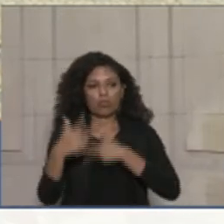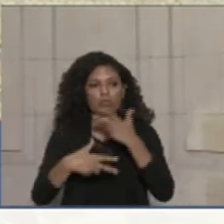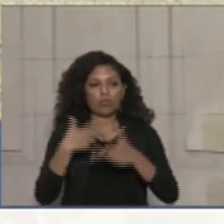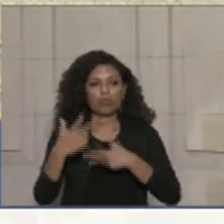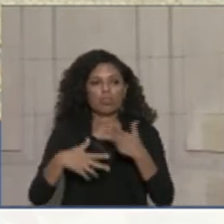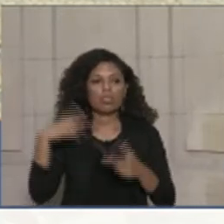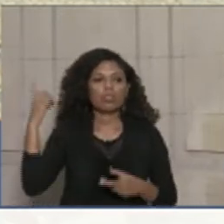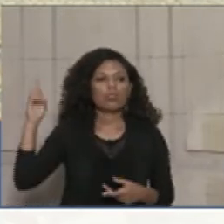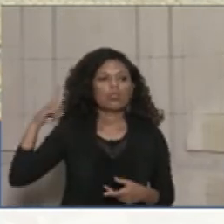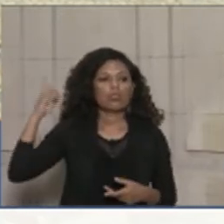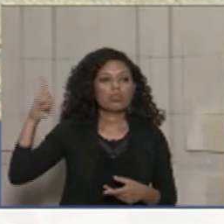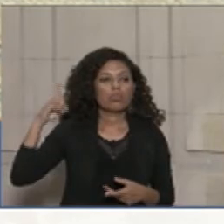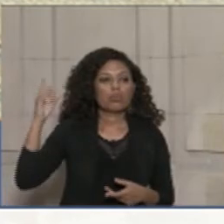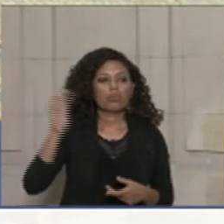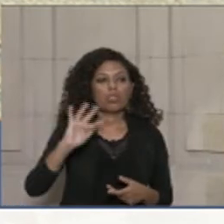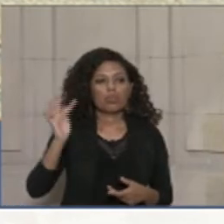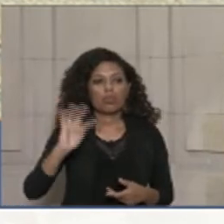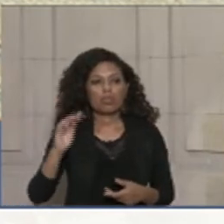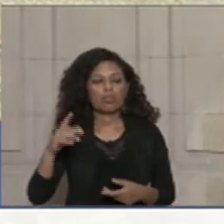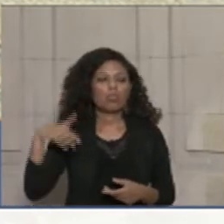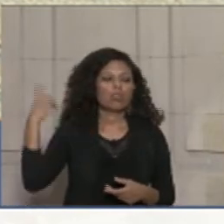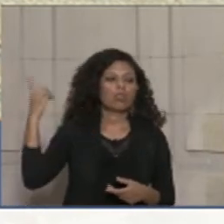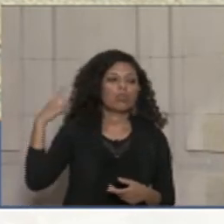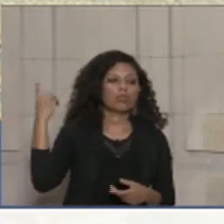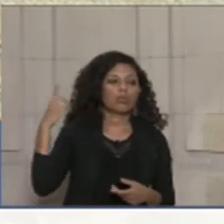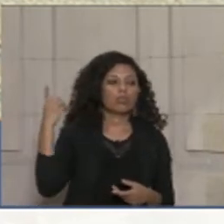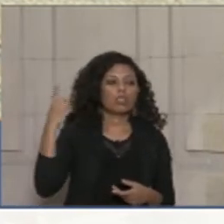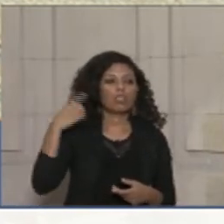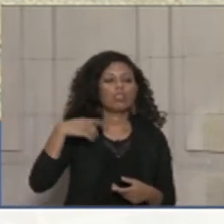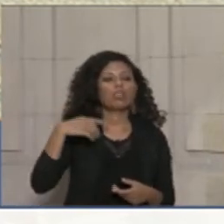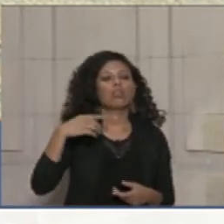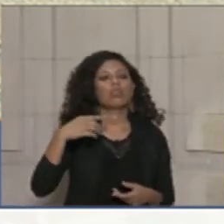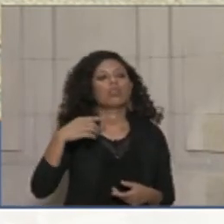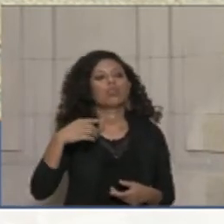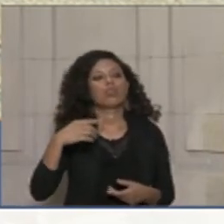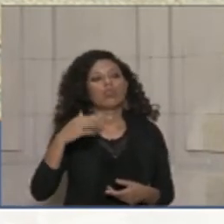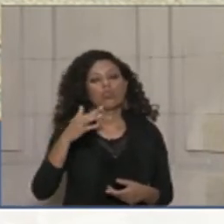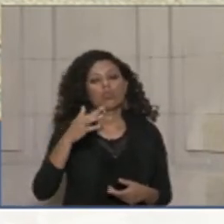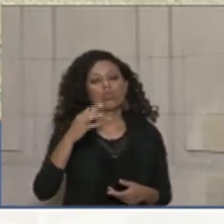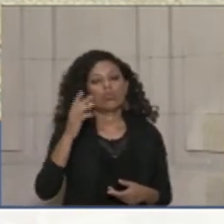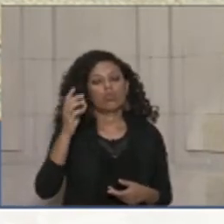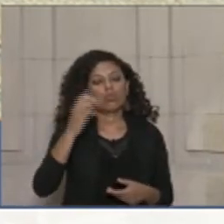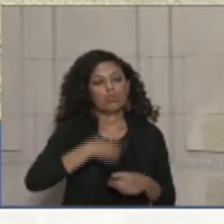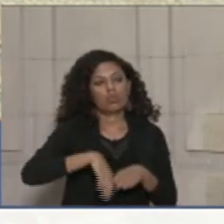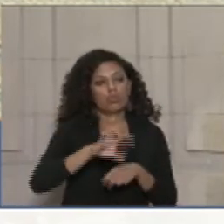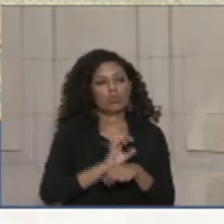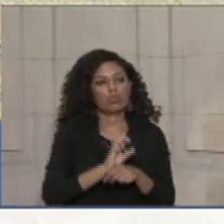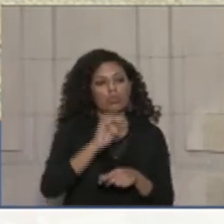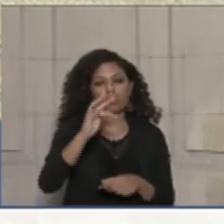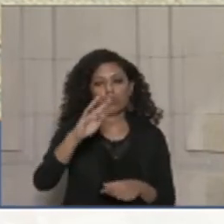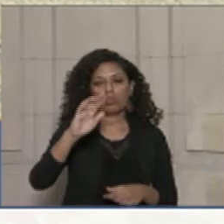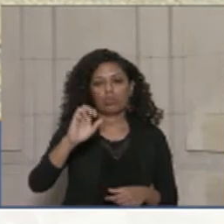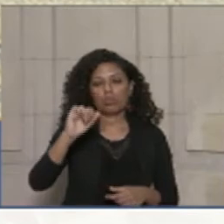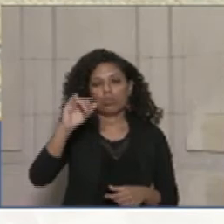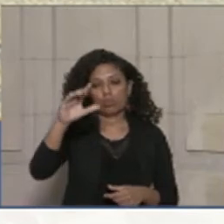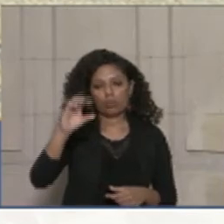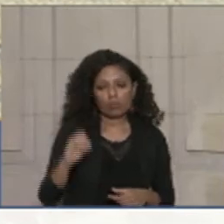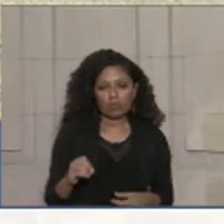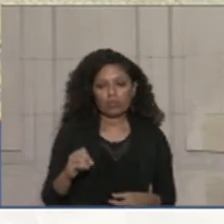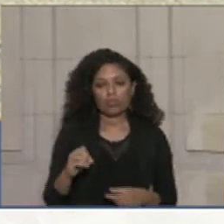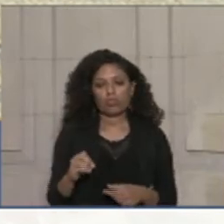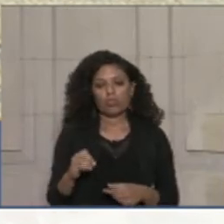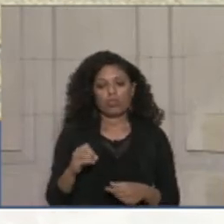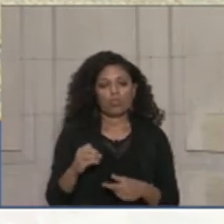ex-deputado estadual e deputado federal hoje, Marcelo Freixo, em relação à quantidade de policiais e carros blindados que ele